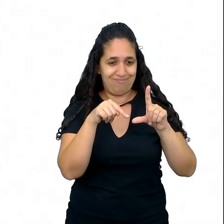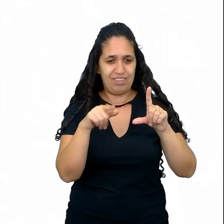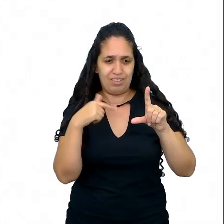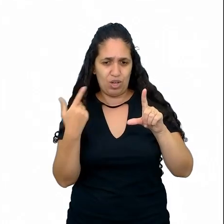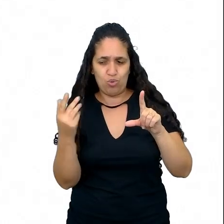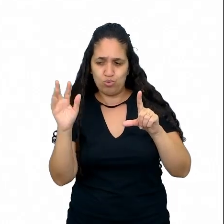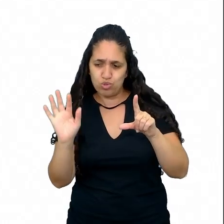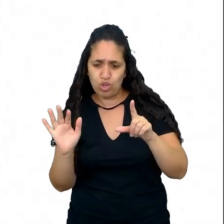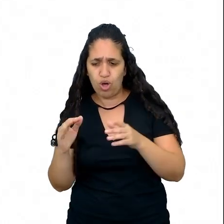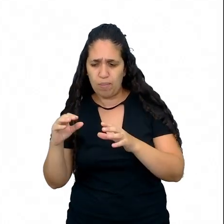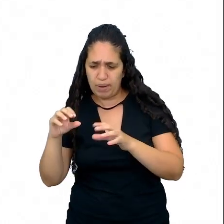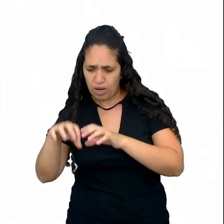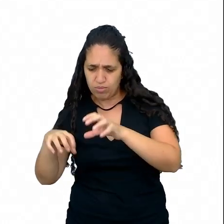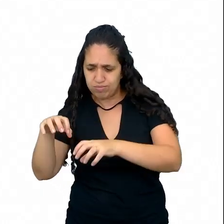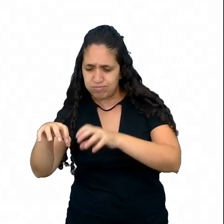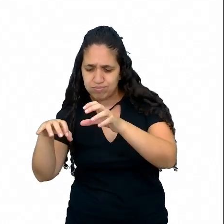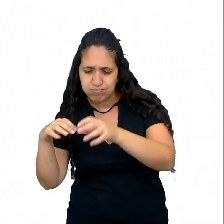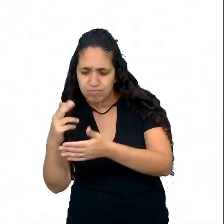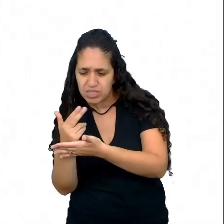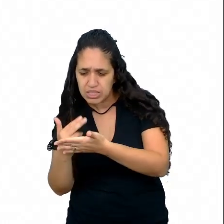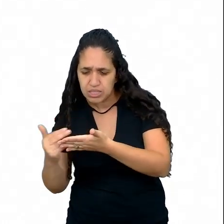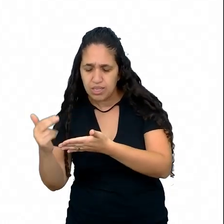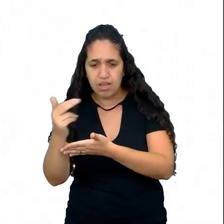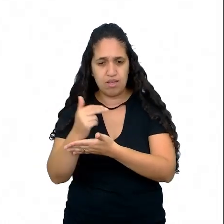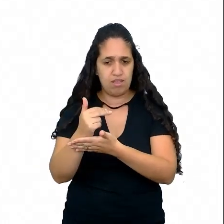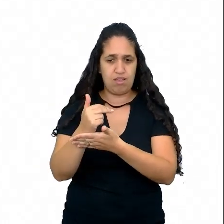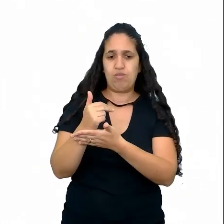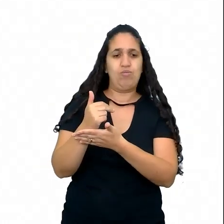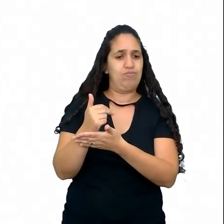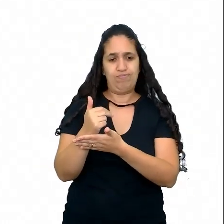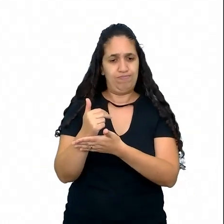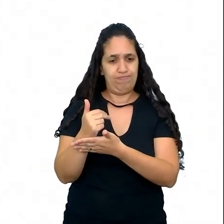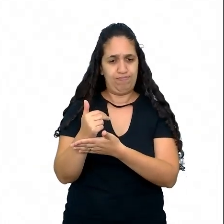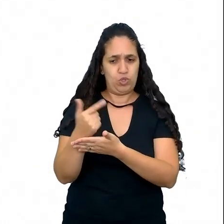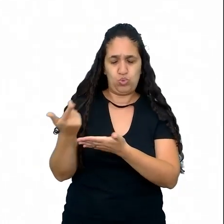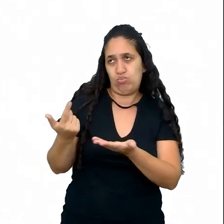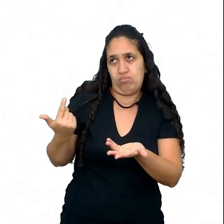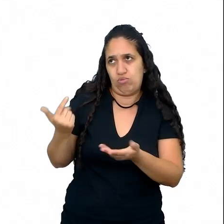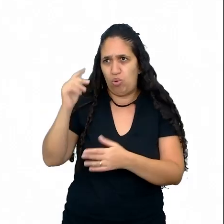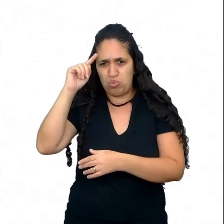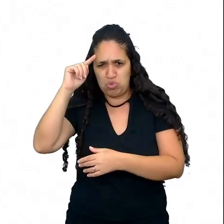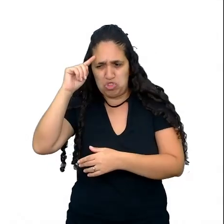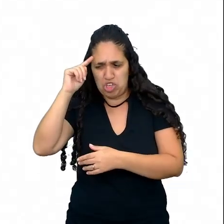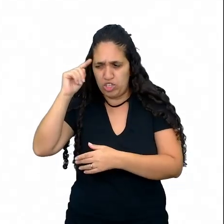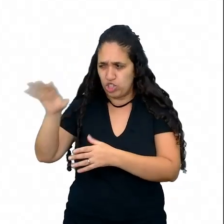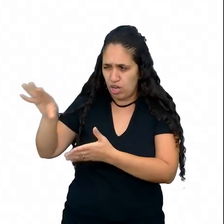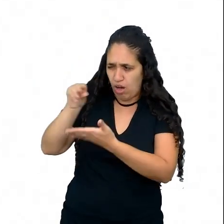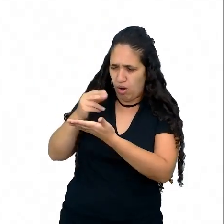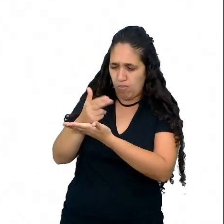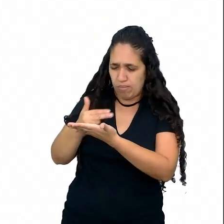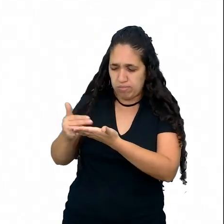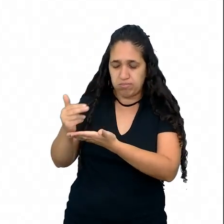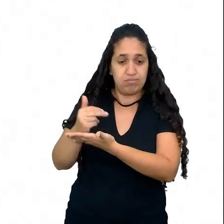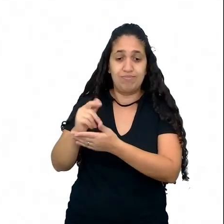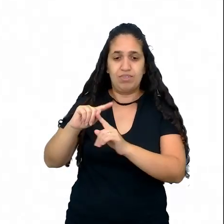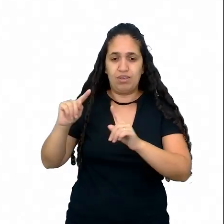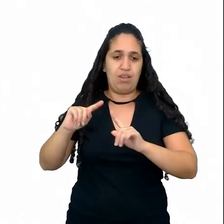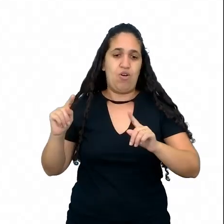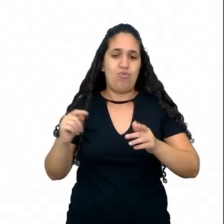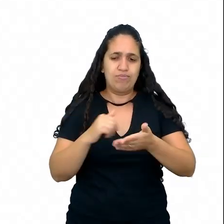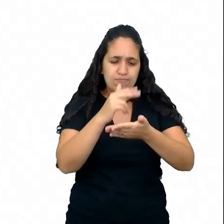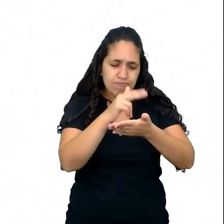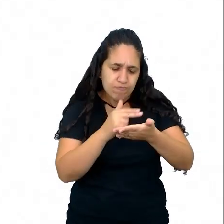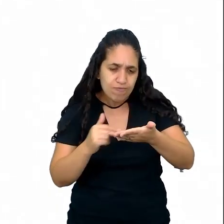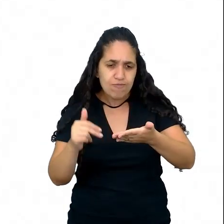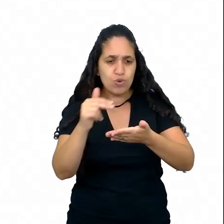usar o Tangram para construção de figuras aí do nosso mundo, do nosso cotidiano. Nós vamos estar trabalhando o quê? Com figuras, mas figuras